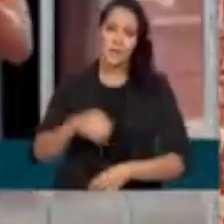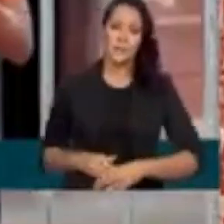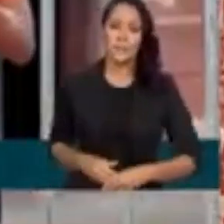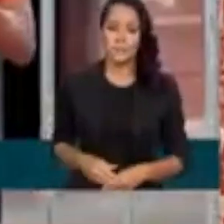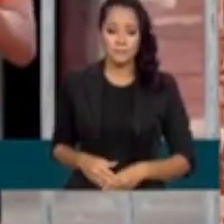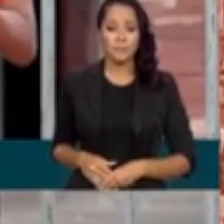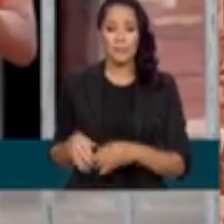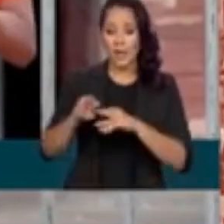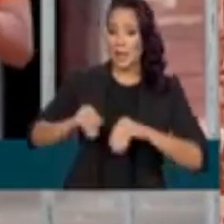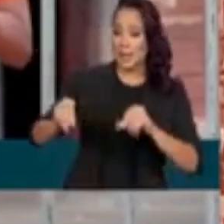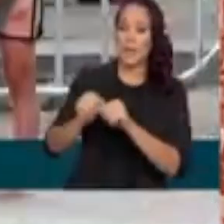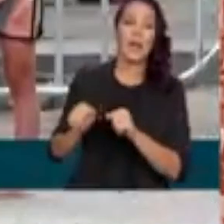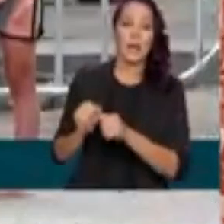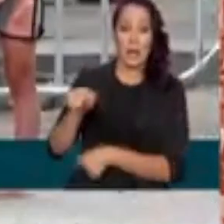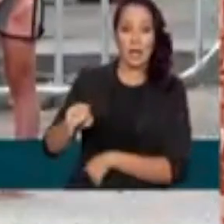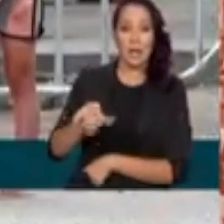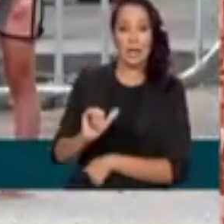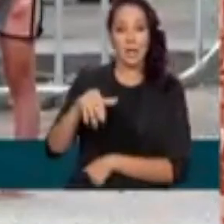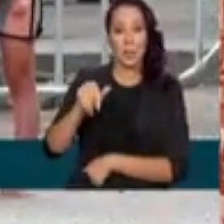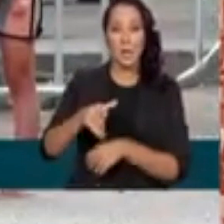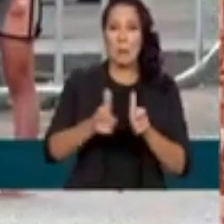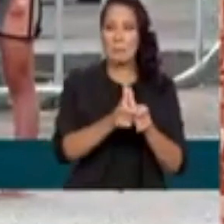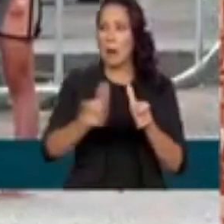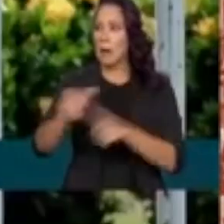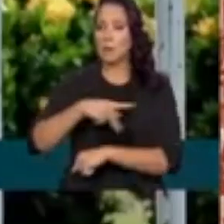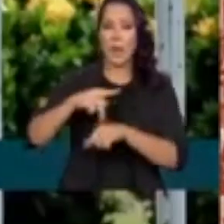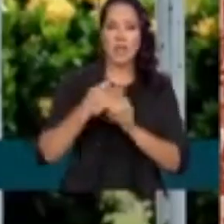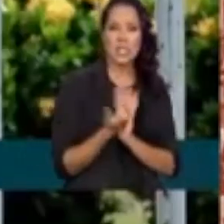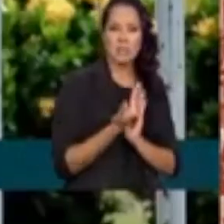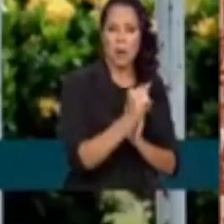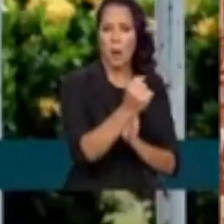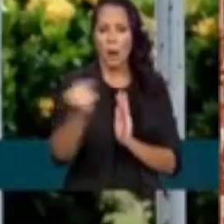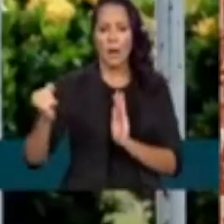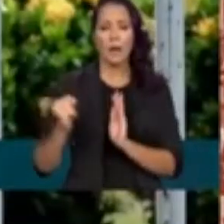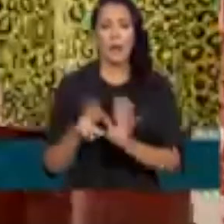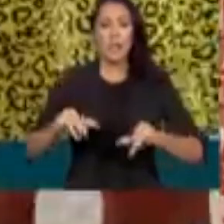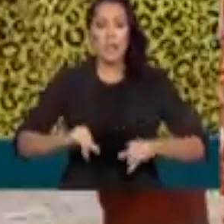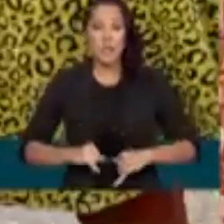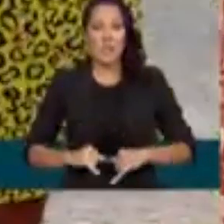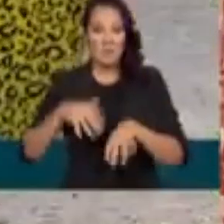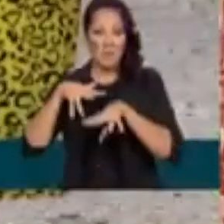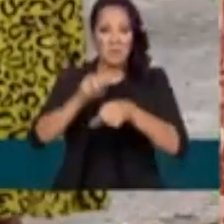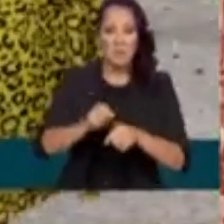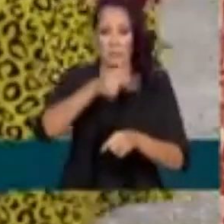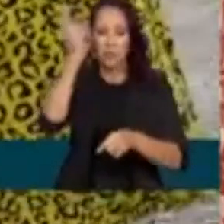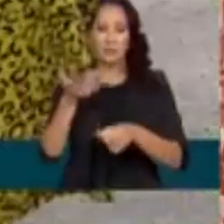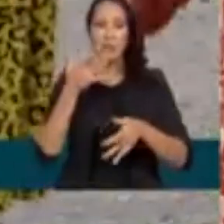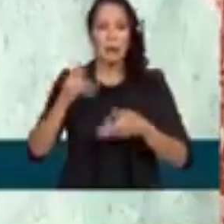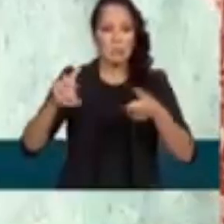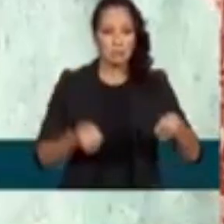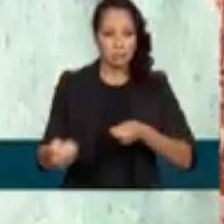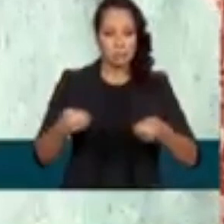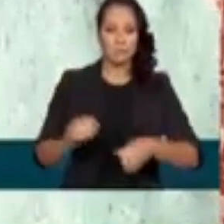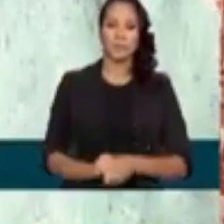internacional. Essa denúncia. O mundo está escandalizado com a prática, a tentativa